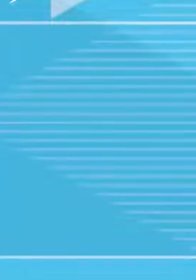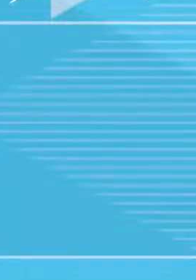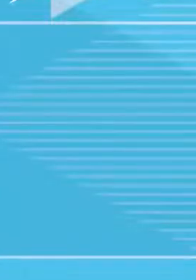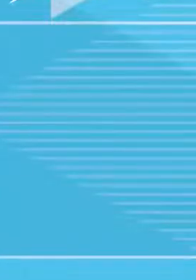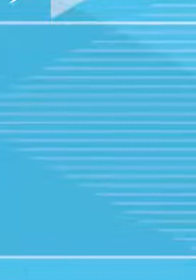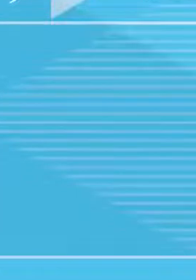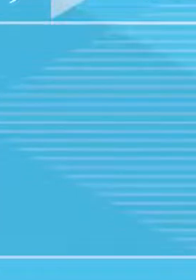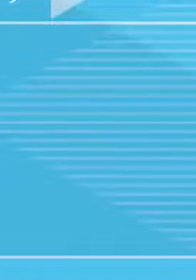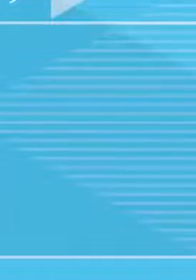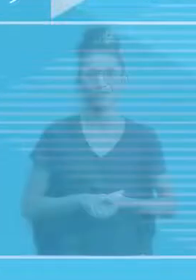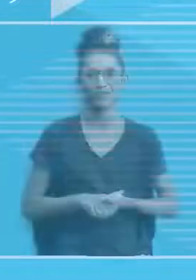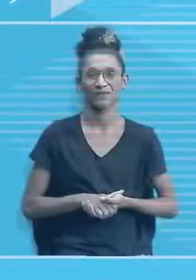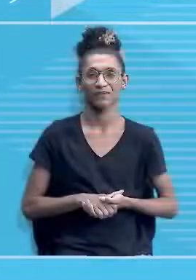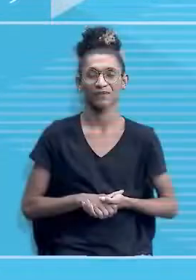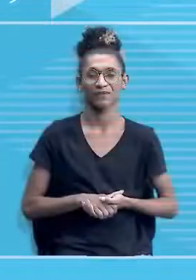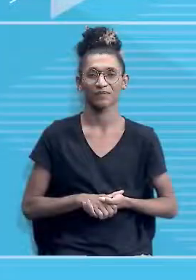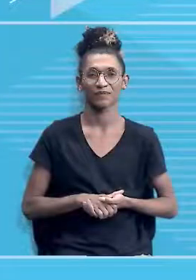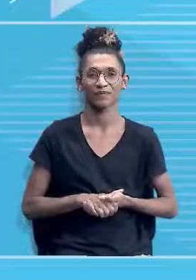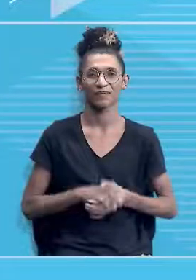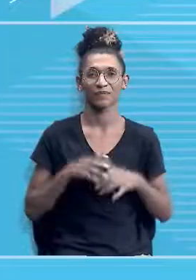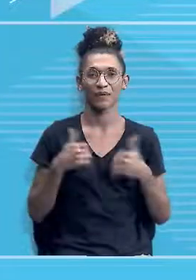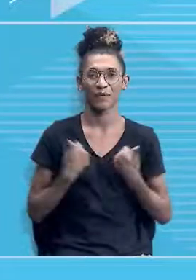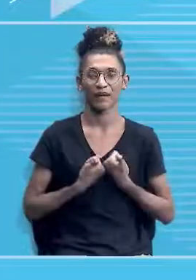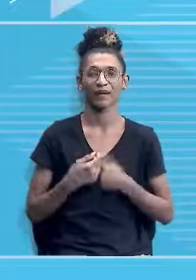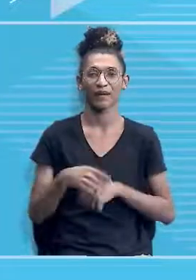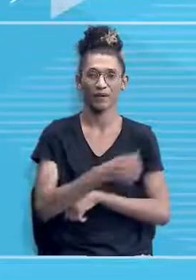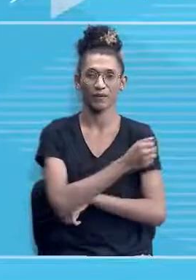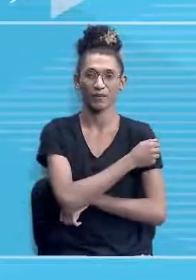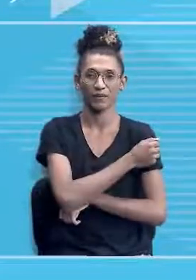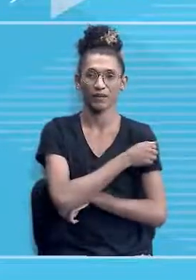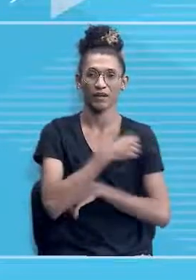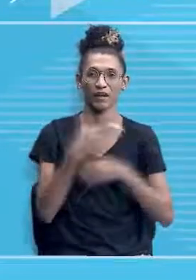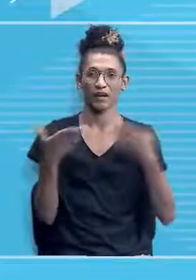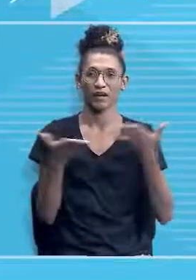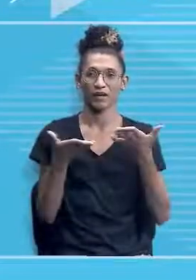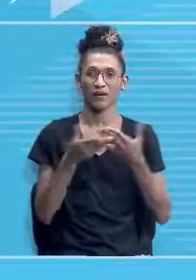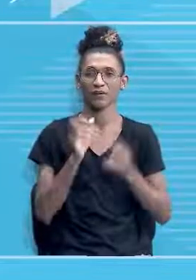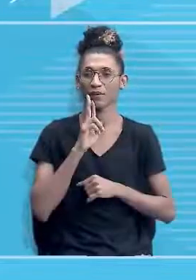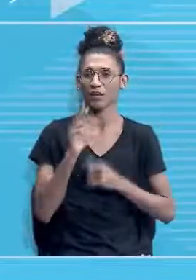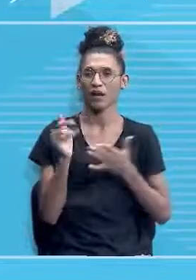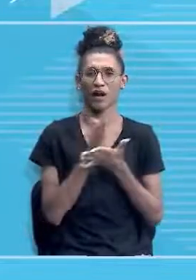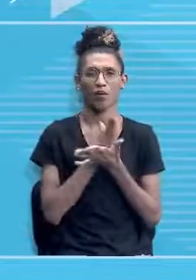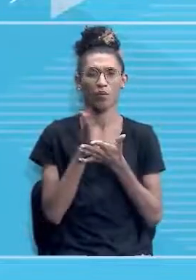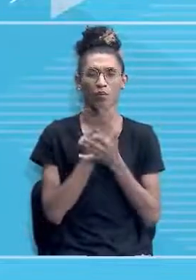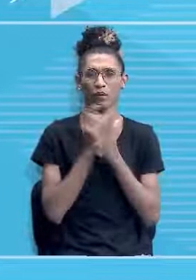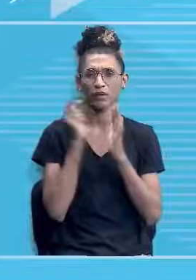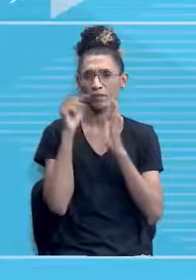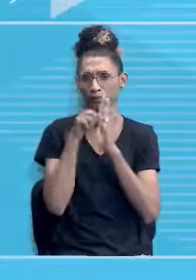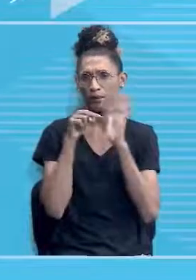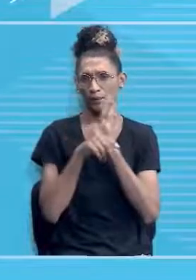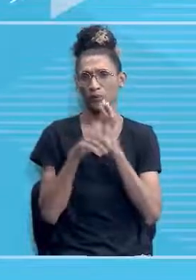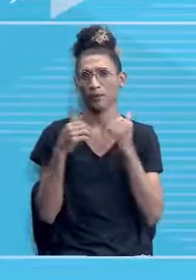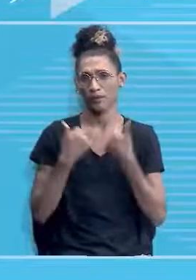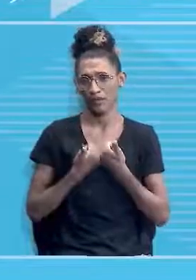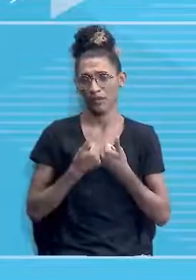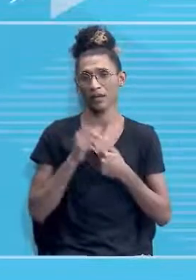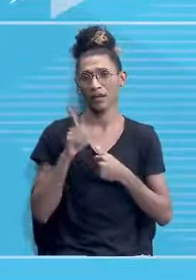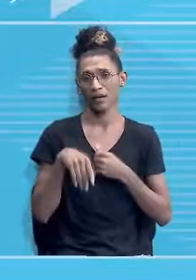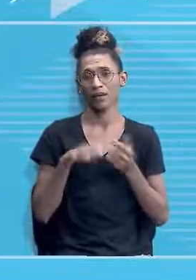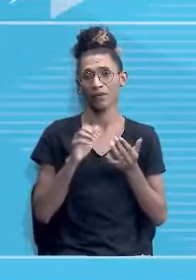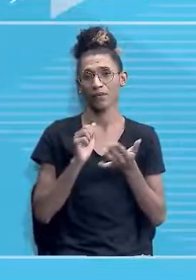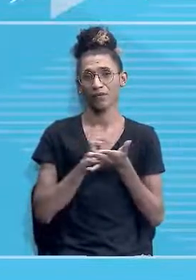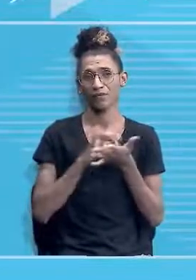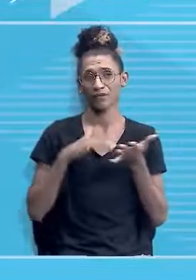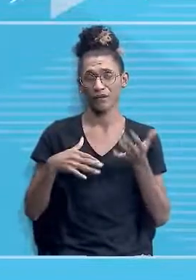o ok pois agora nós vamos fazer questões agora vamos ser só questões tá bom é um exercício